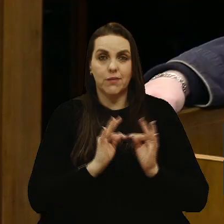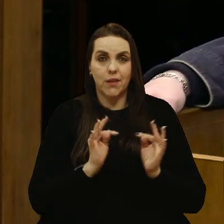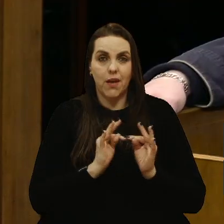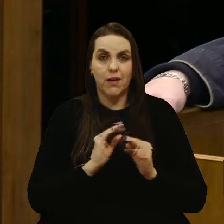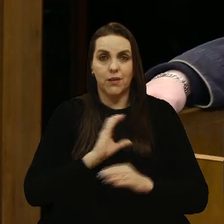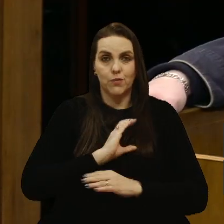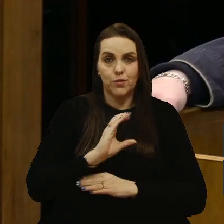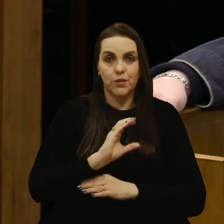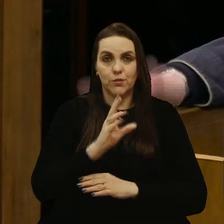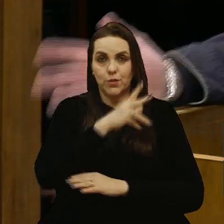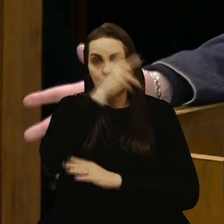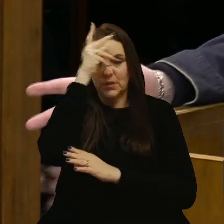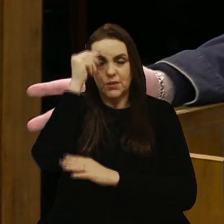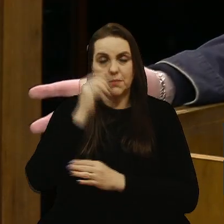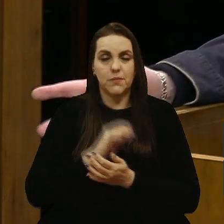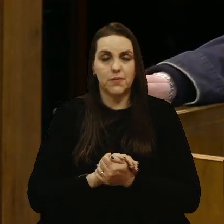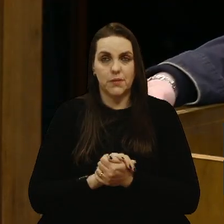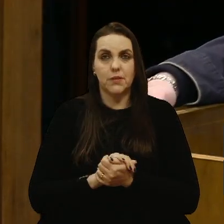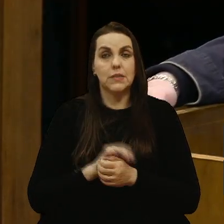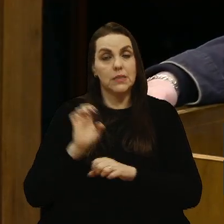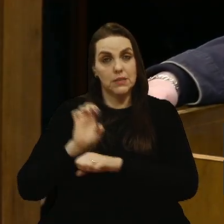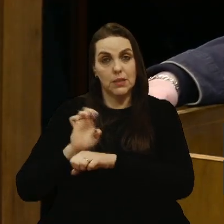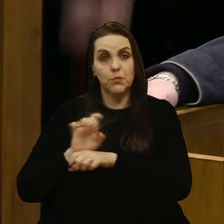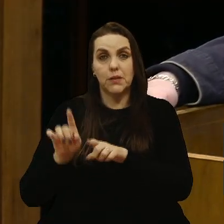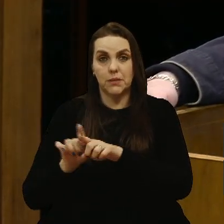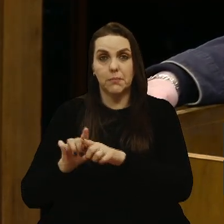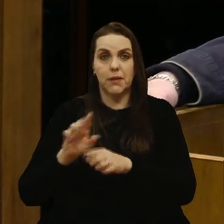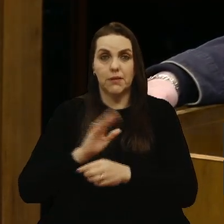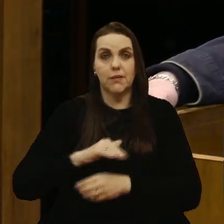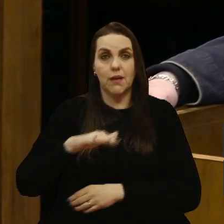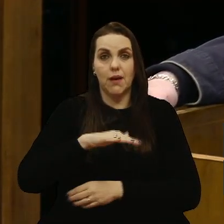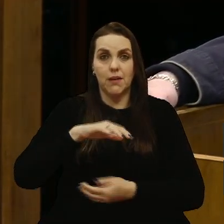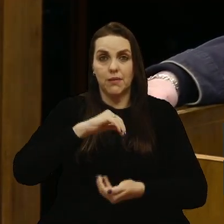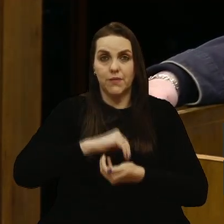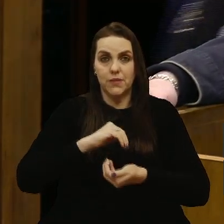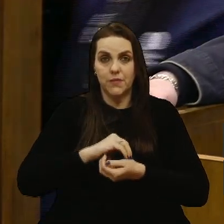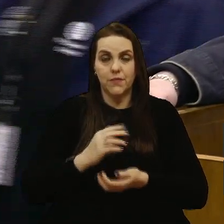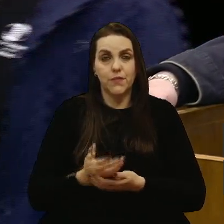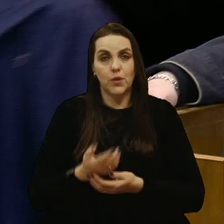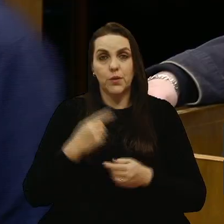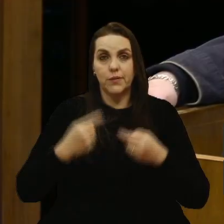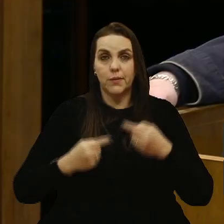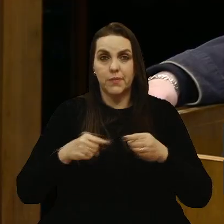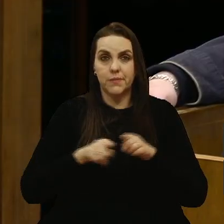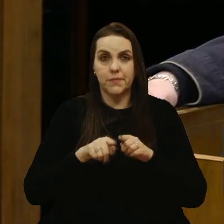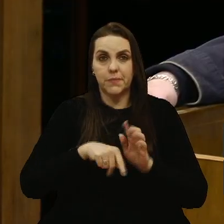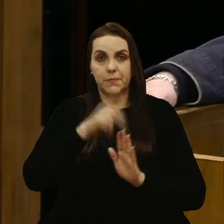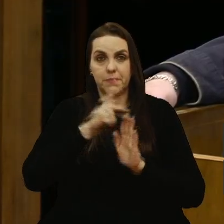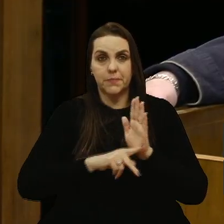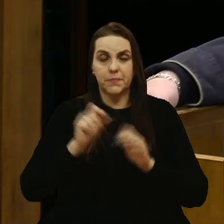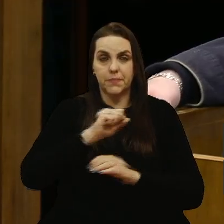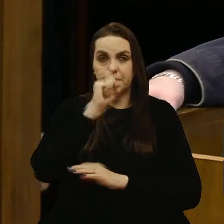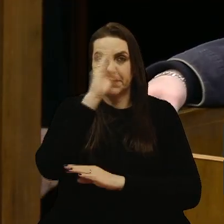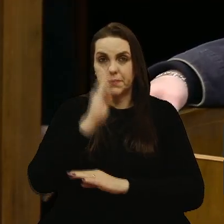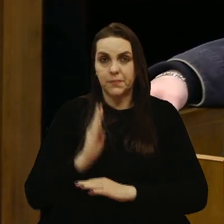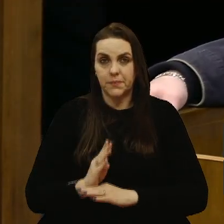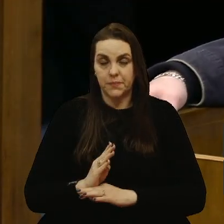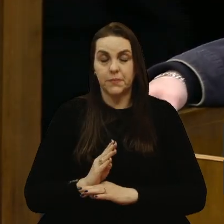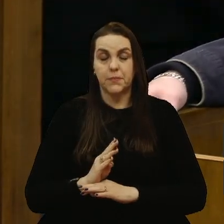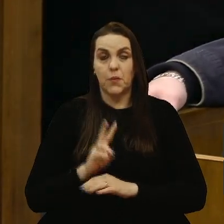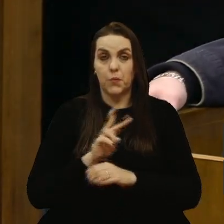coordenadores municipais e estaduais de defesa civil, debate também sobre o Plano Nacional de Proteção e Defesa